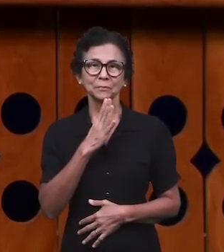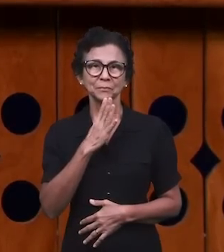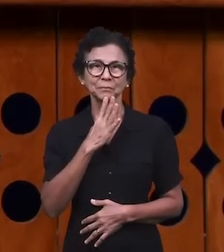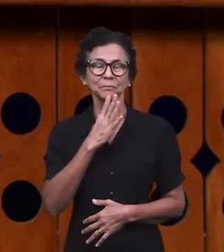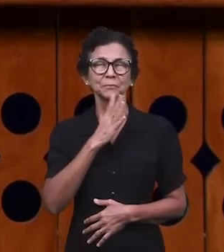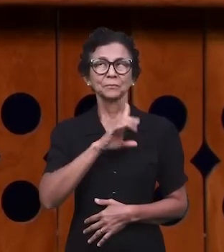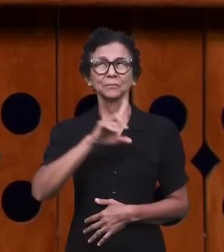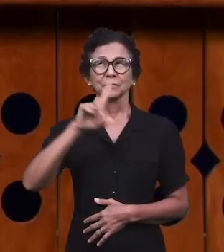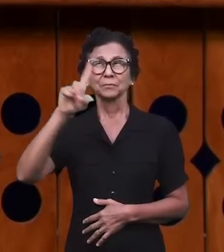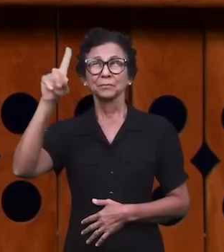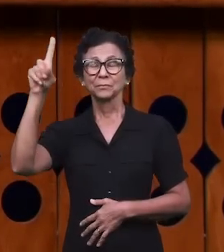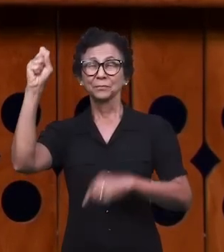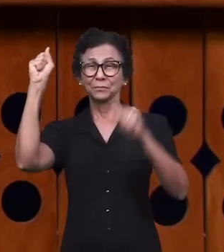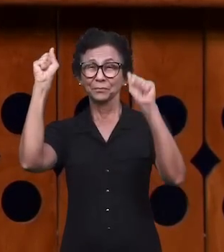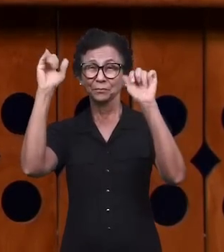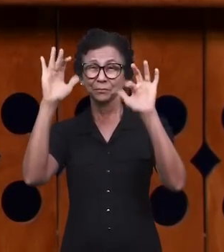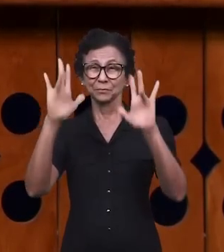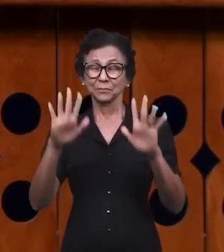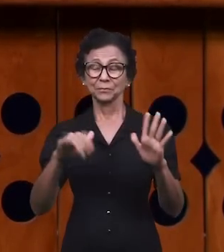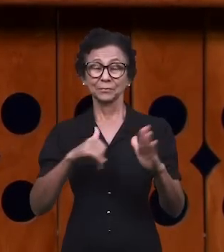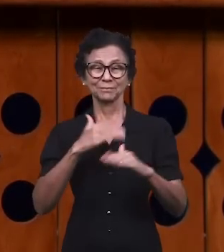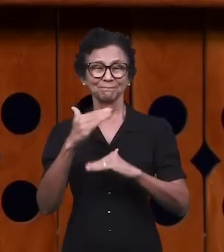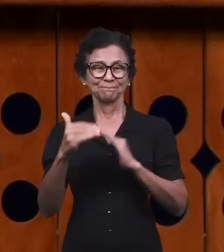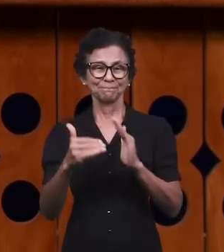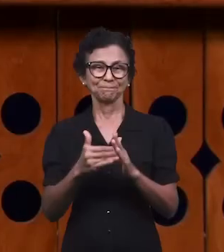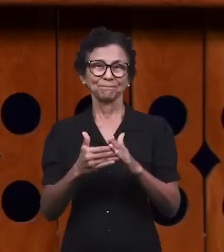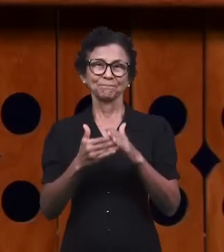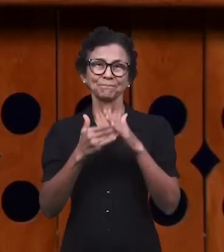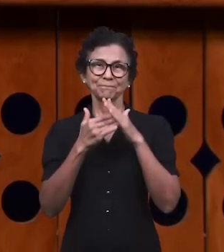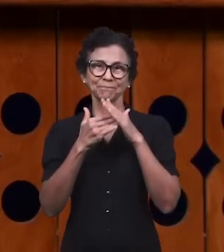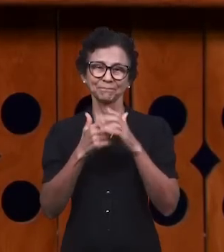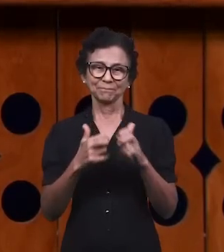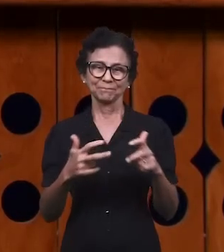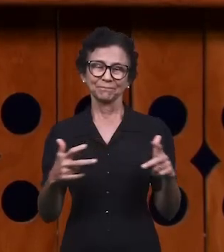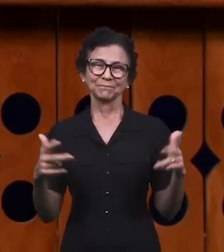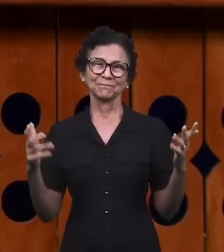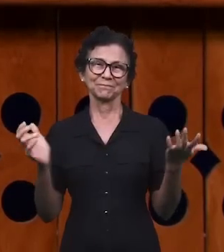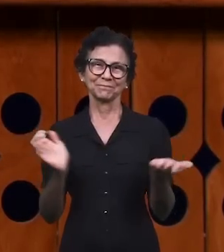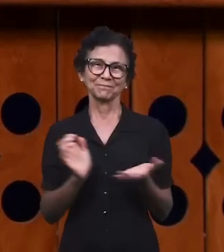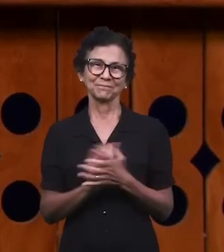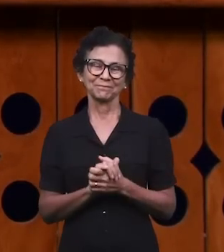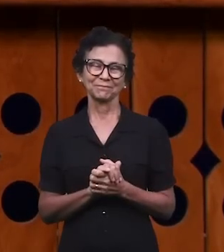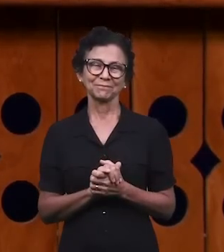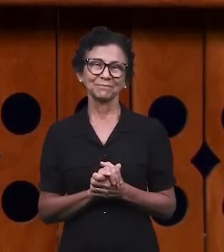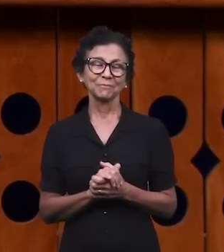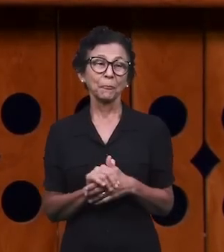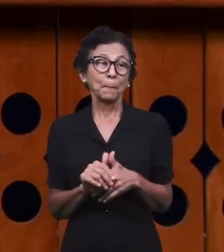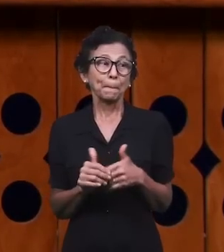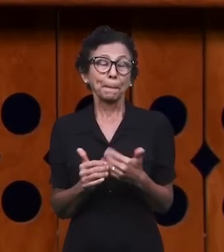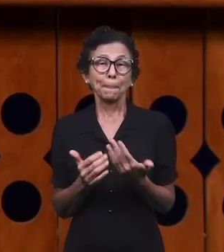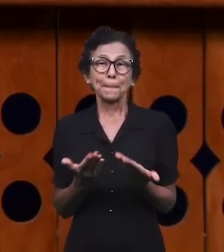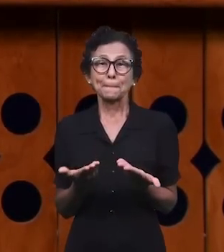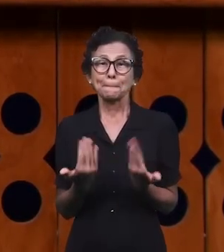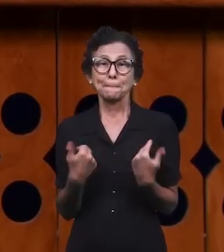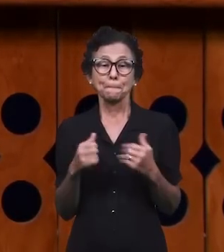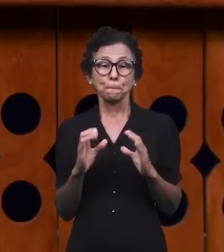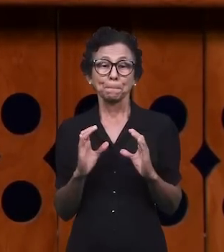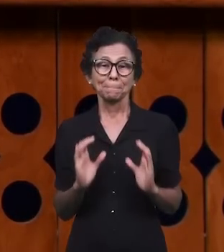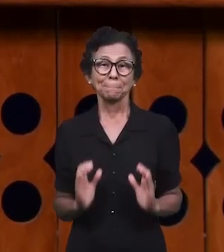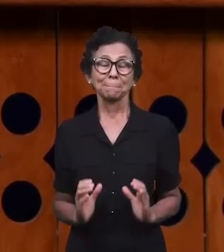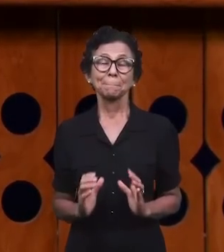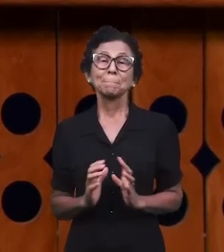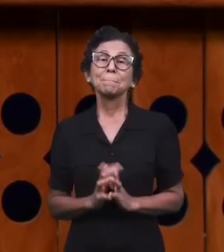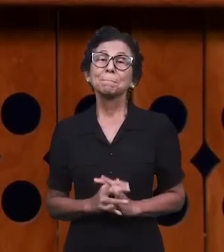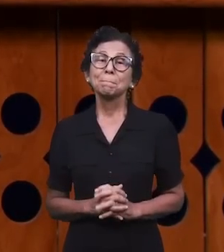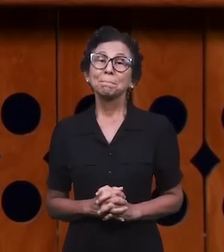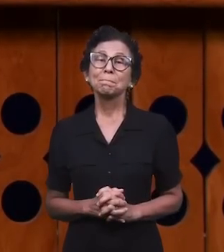já nos abençoou em todas as coisas nas regiões celestiais. Então, qual é a nossa postura hoje? Descobrir